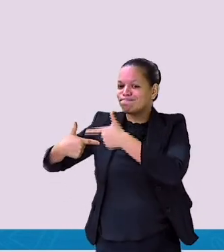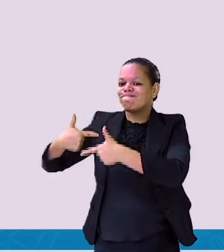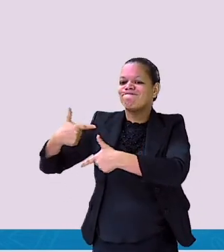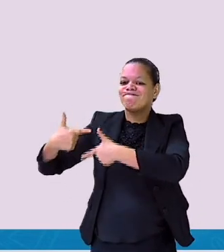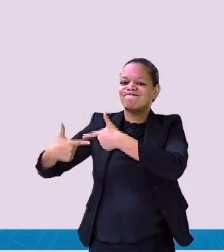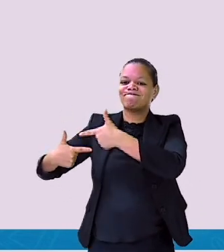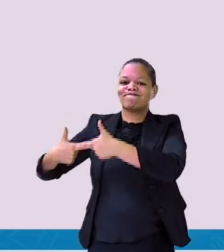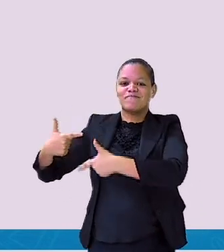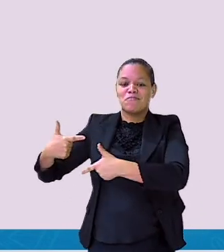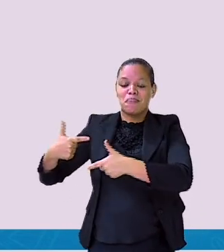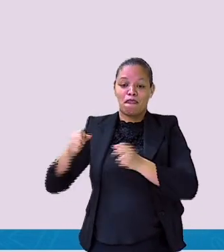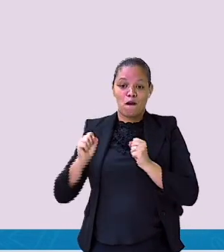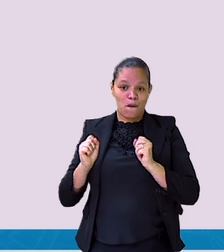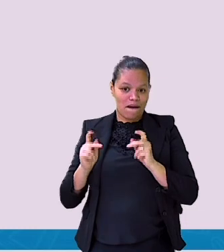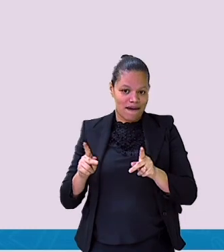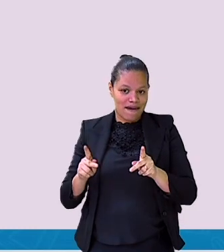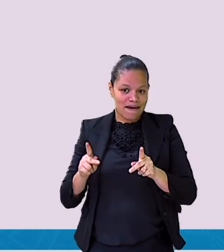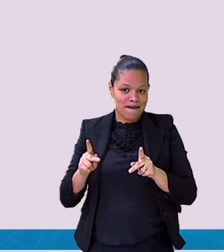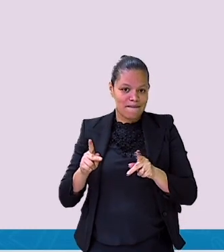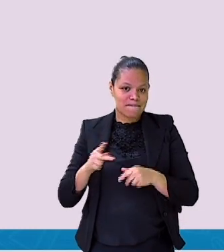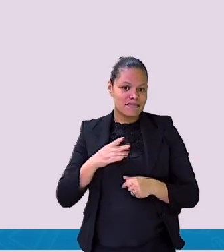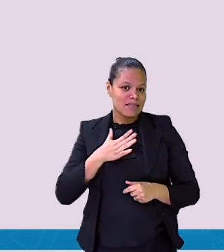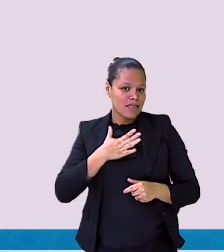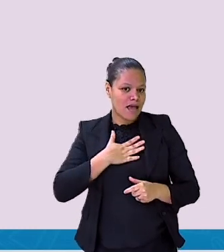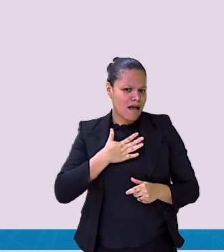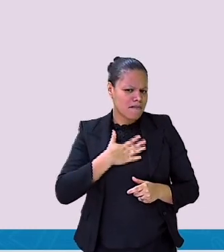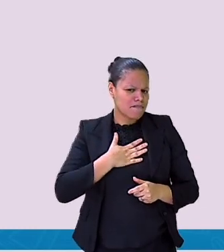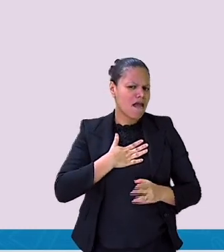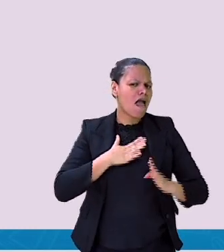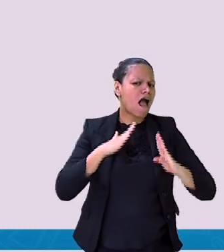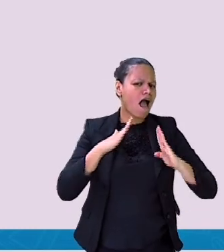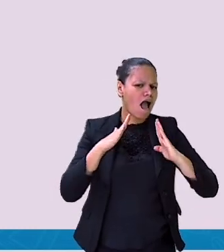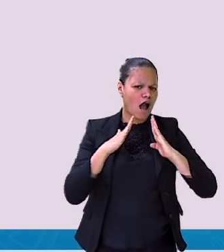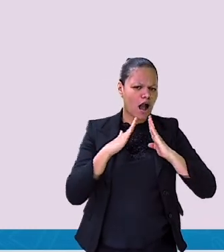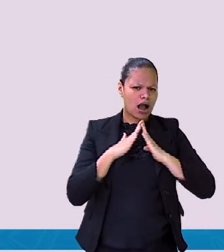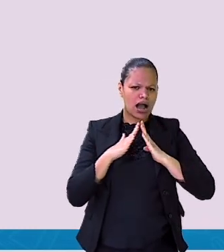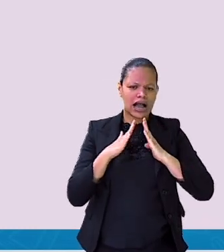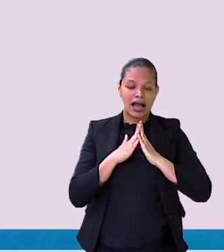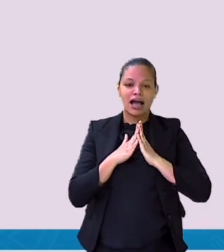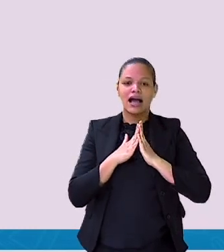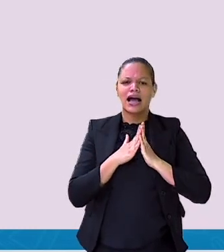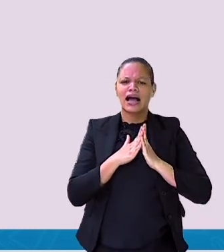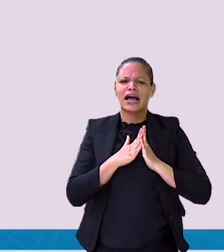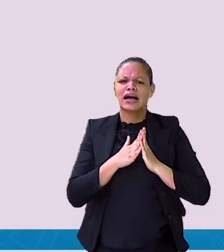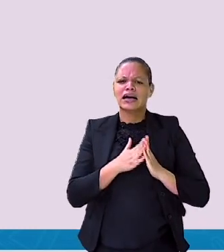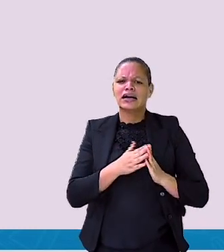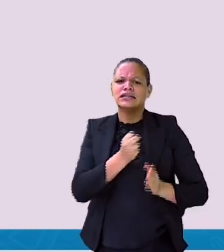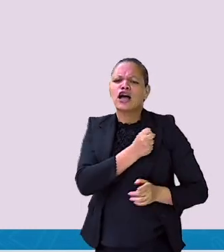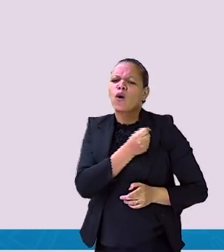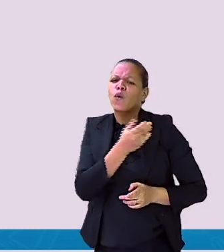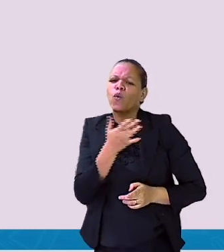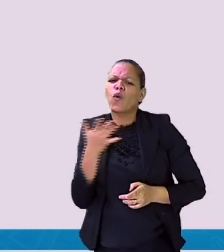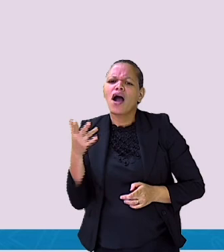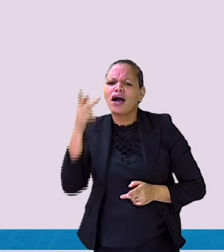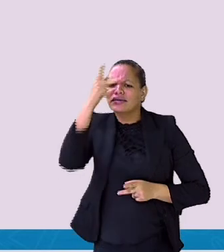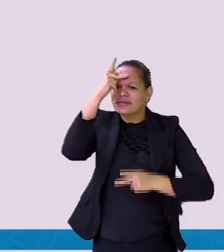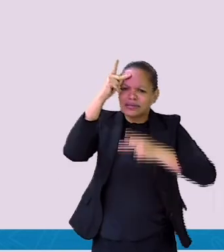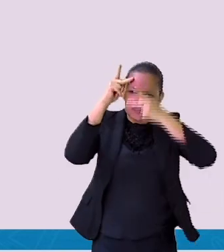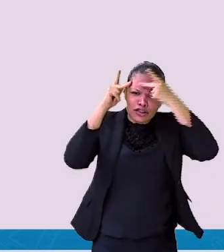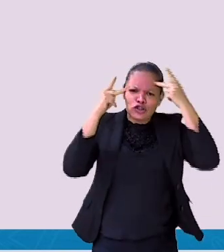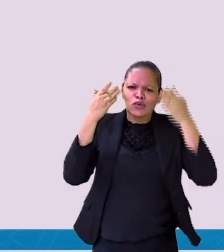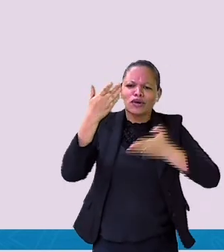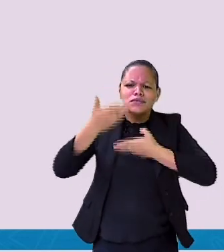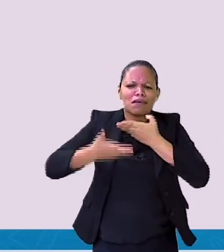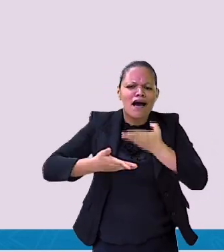votado? Lá em casa, teve um empate. Então, foi a lasanha, o estrogonofe e o famoso arroz